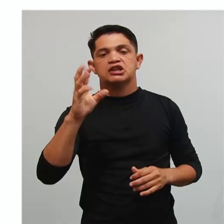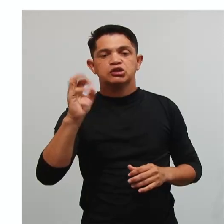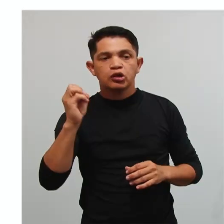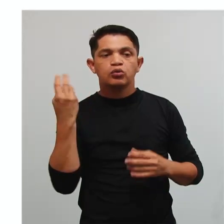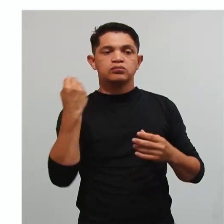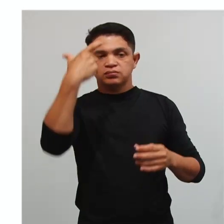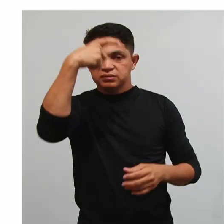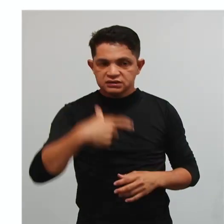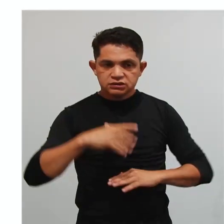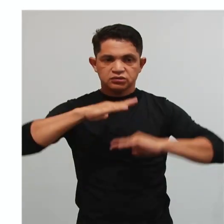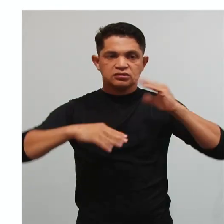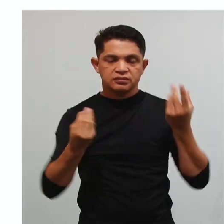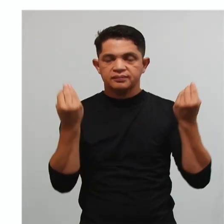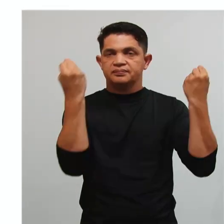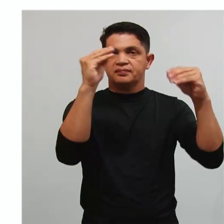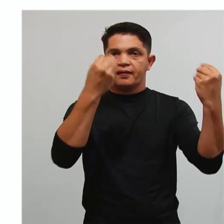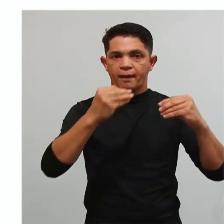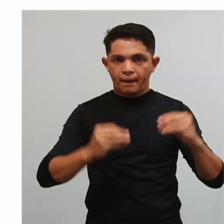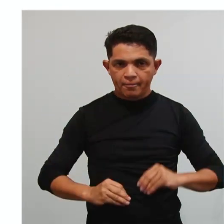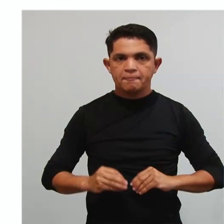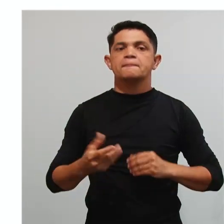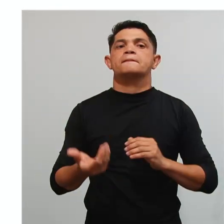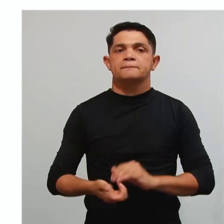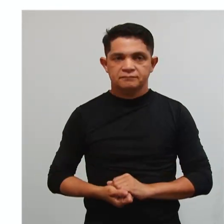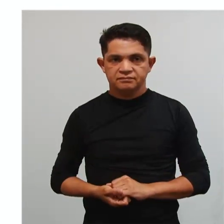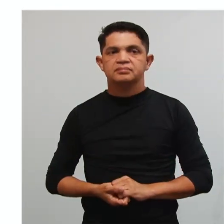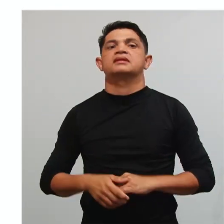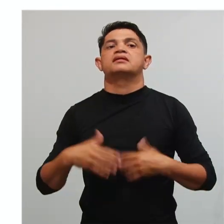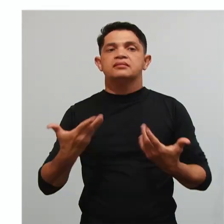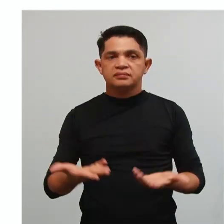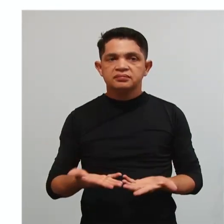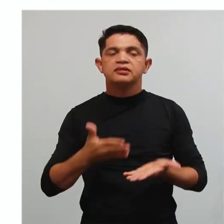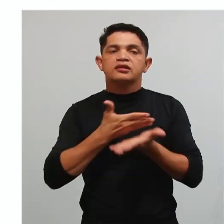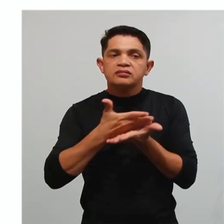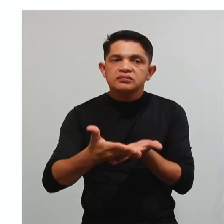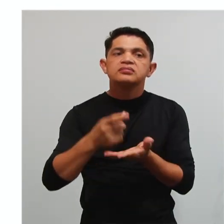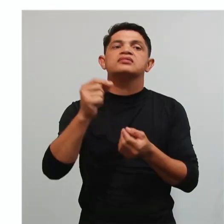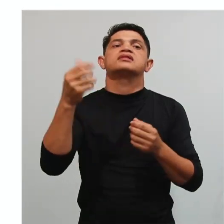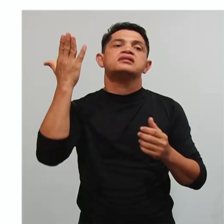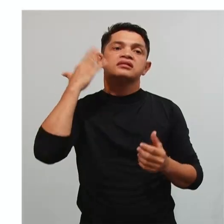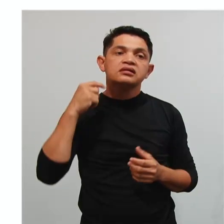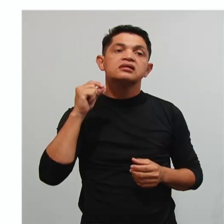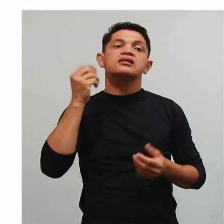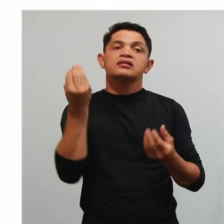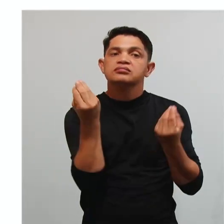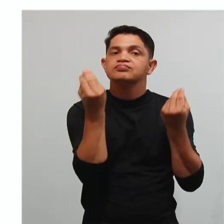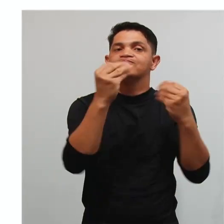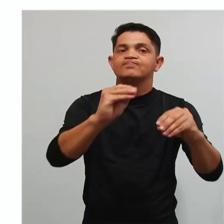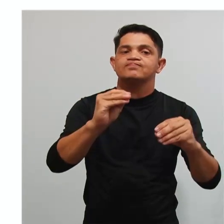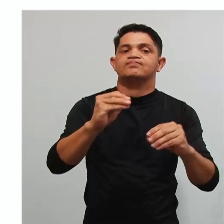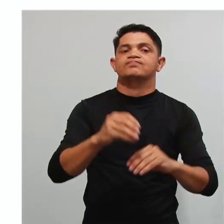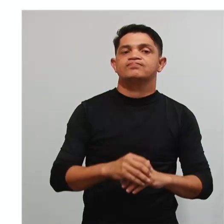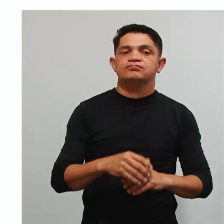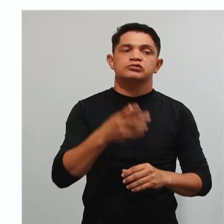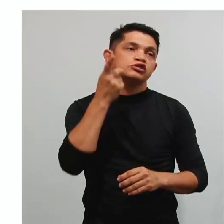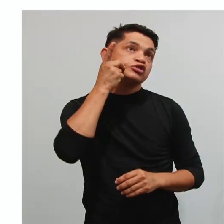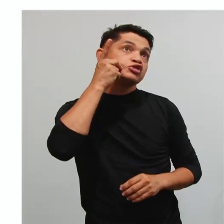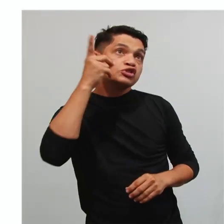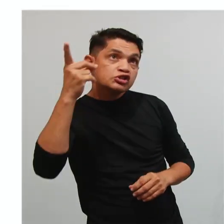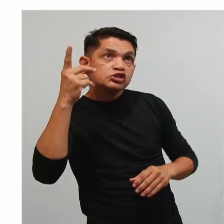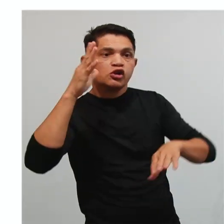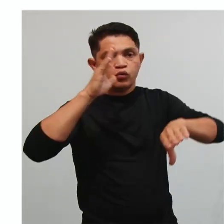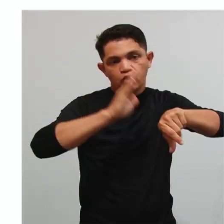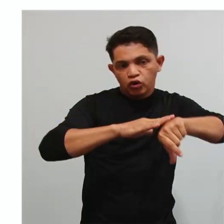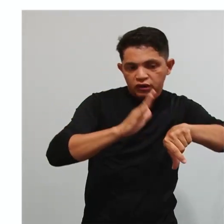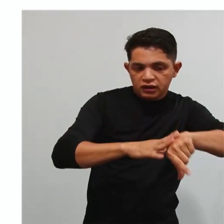aquela, o título já indica para a gente. Então, no começo, você já coloca o dia por